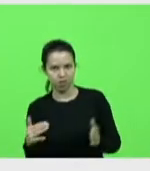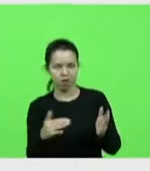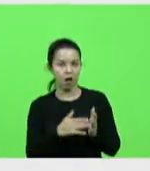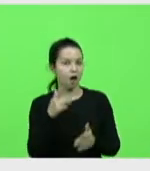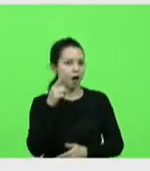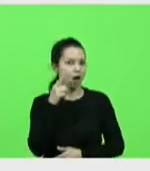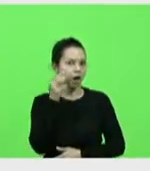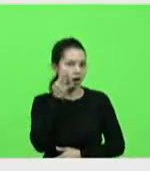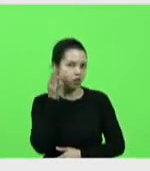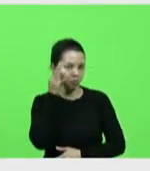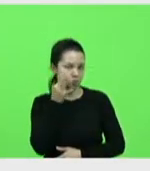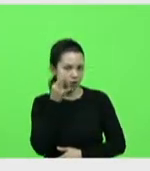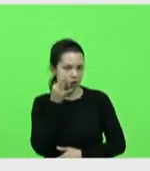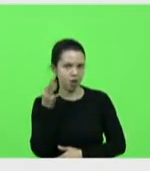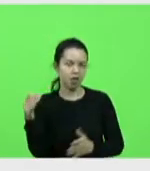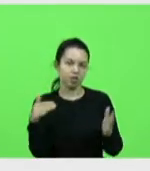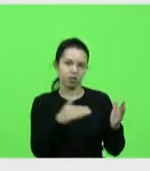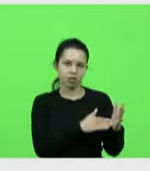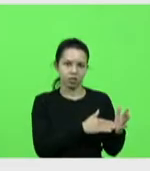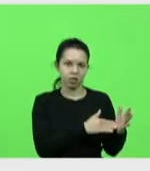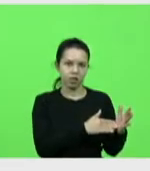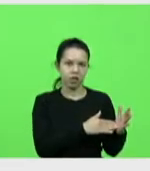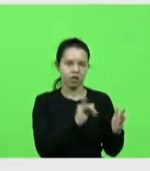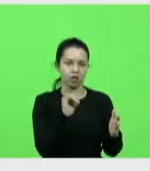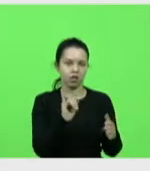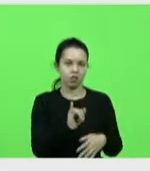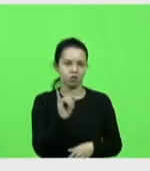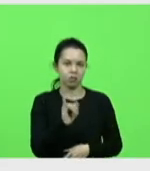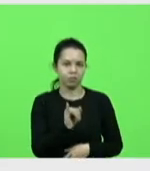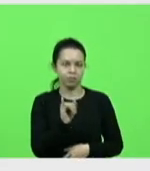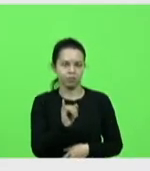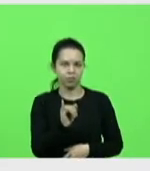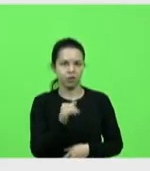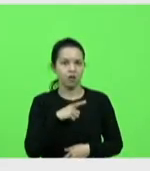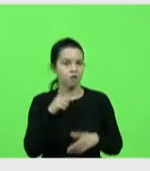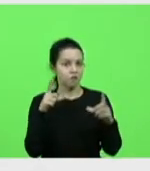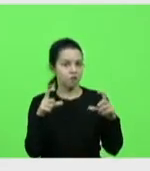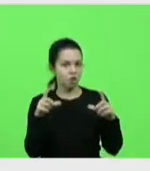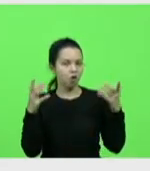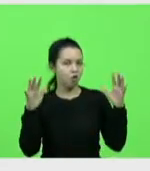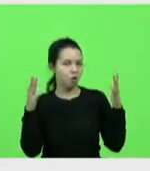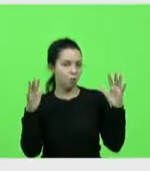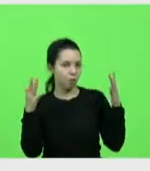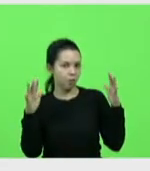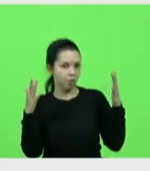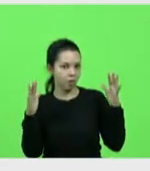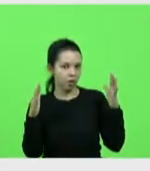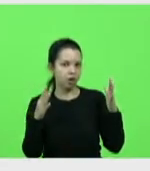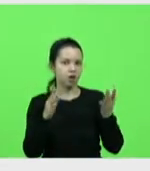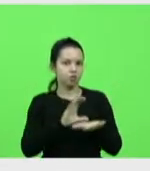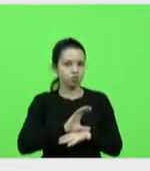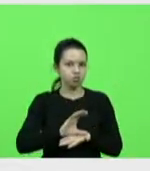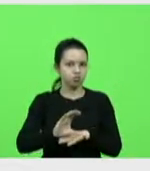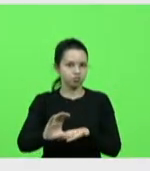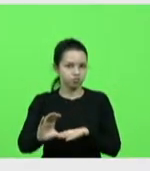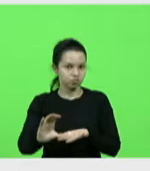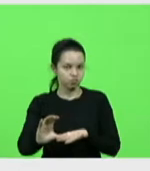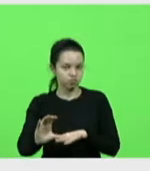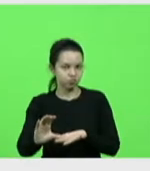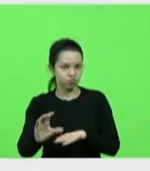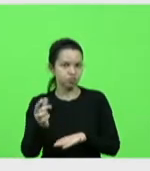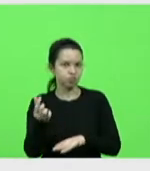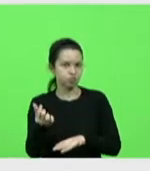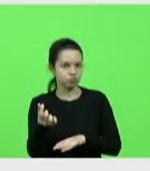Itajaí. Então, uma foto aí comemorando o investimento. E eu